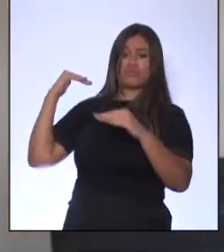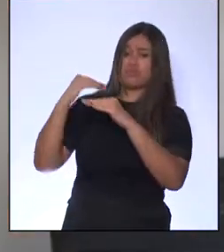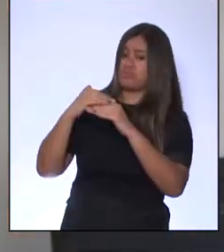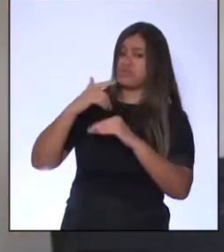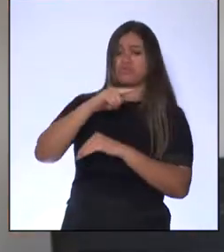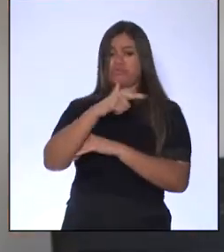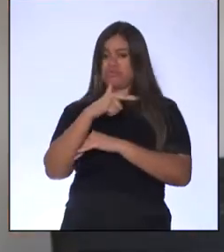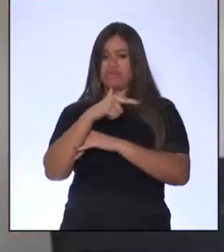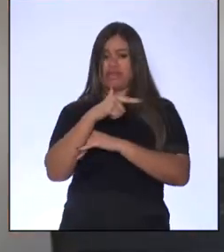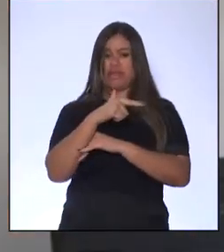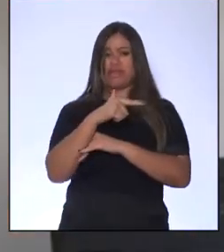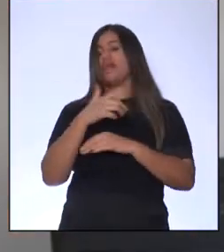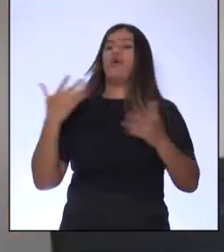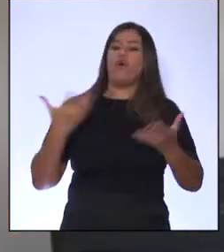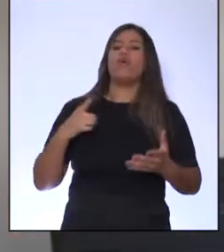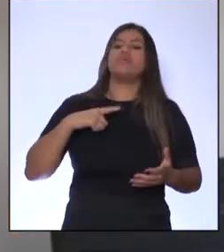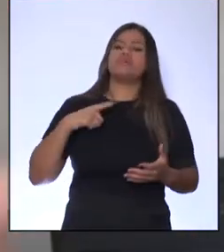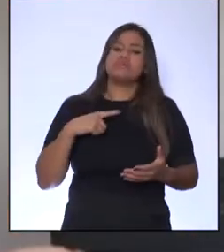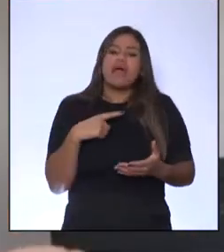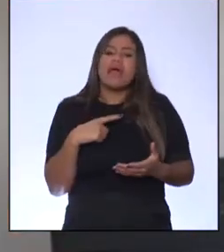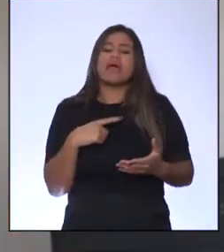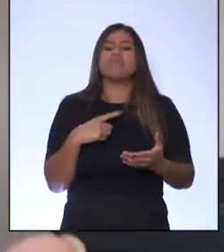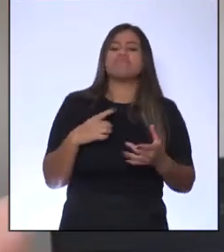recursos técnicos,